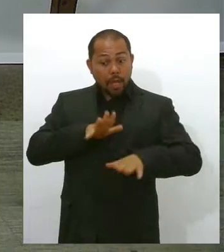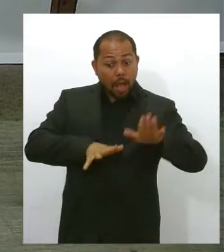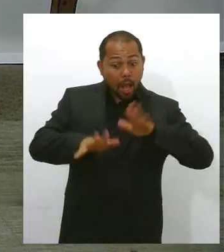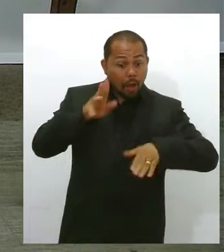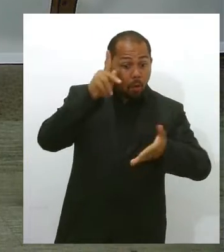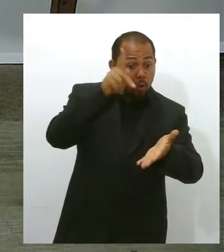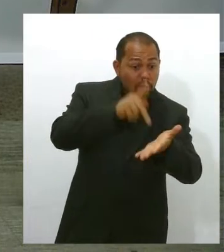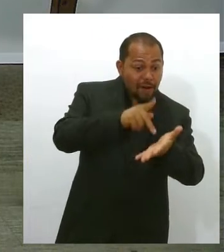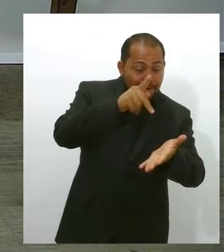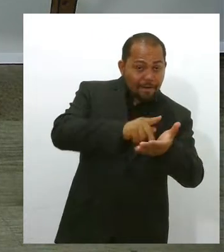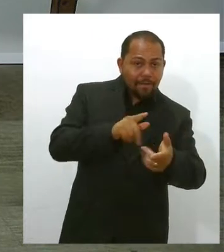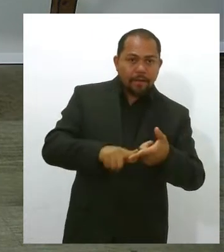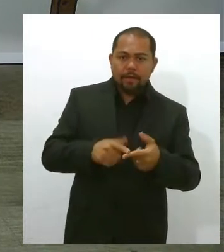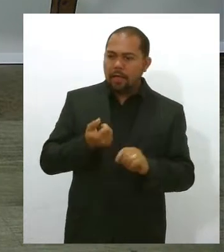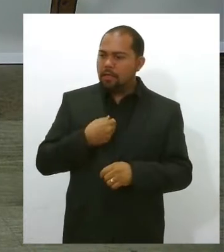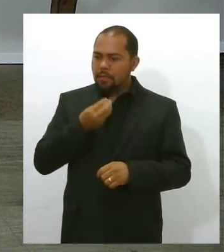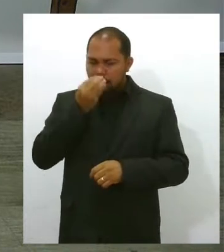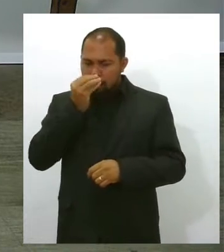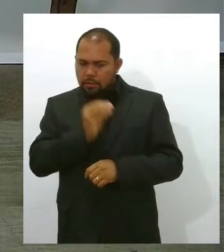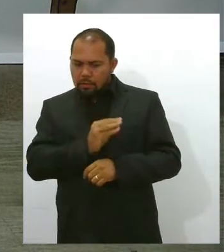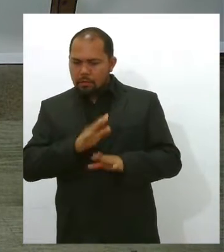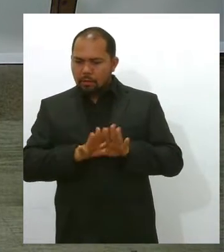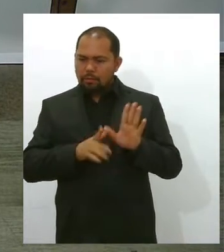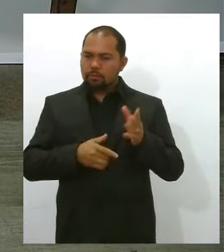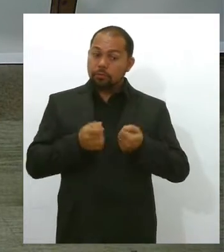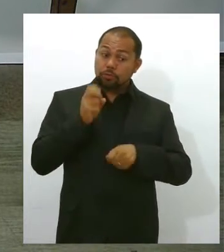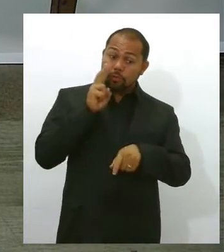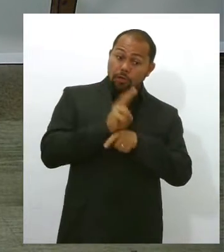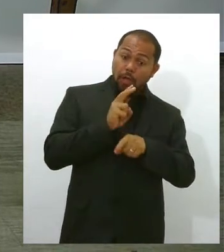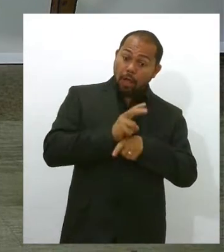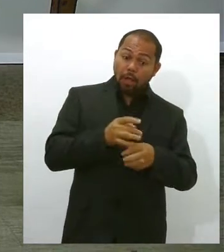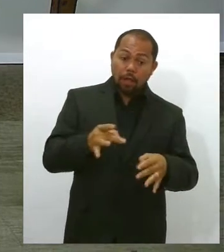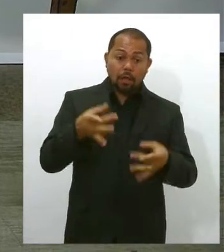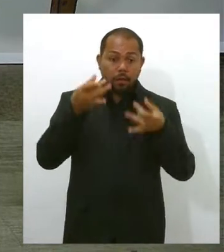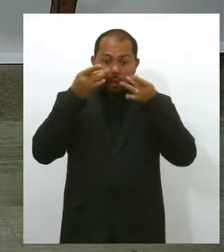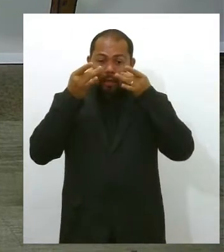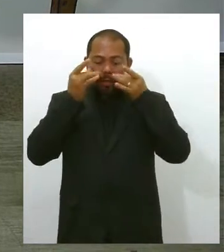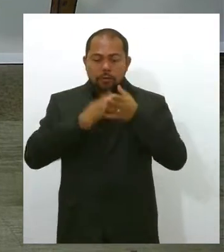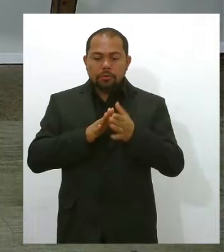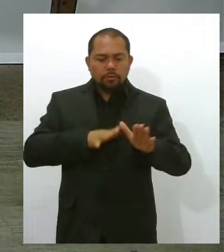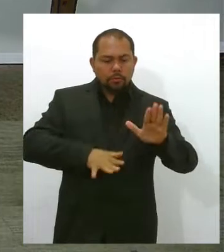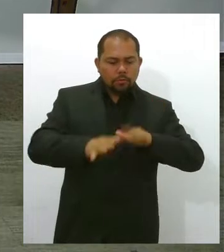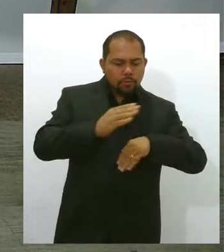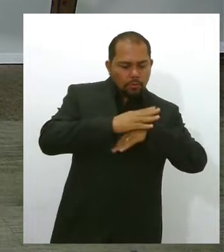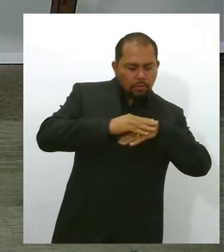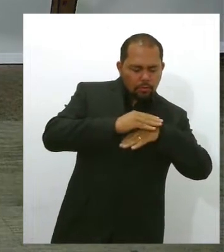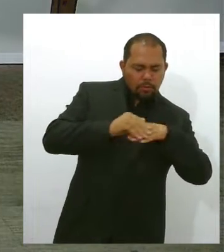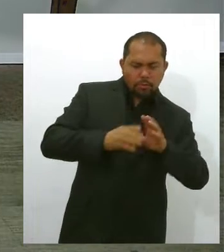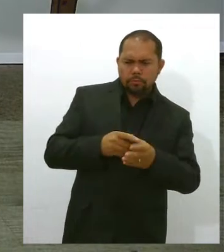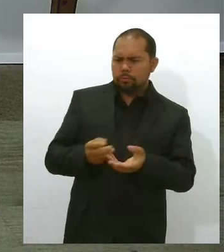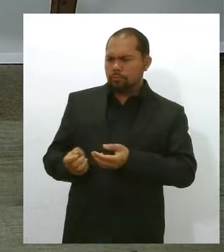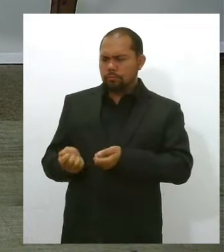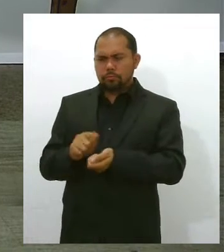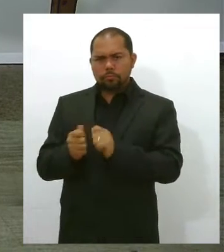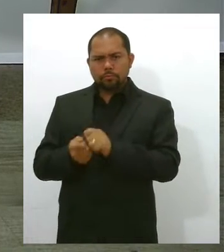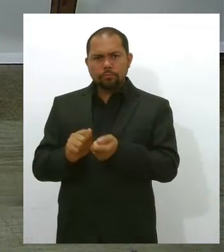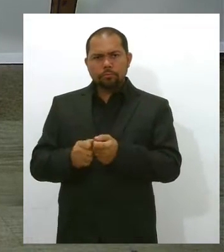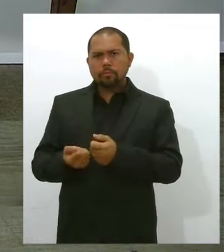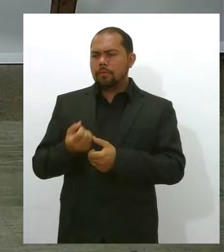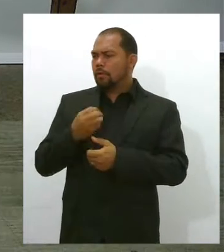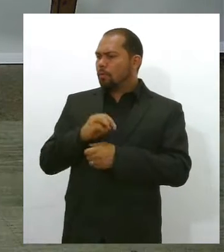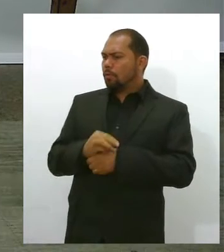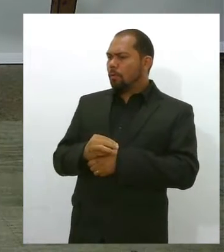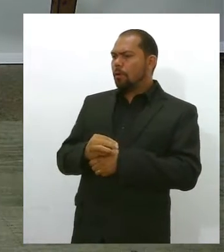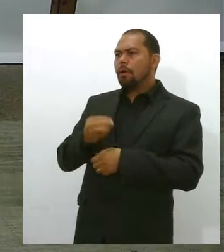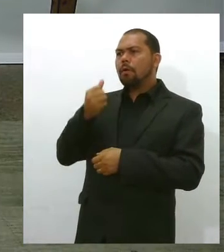descuidar do carinho, nos mesmos moldes do que é reconhecido como maternagem. O livro